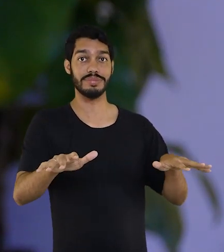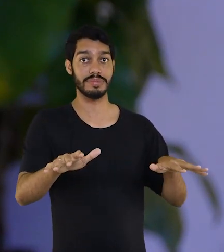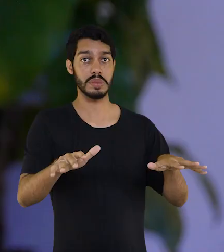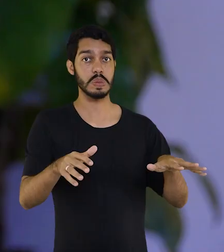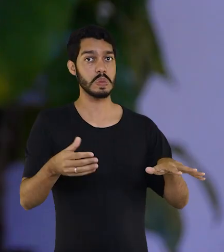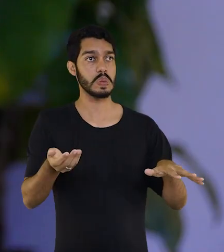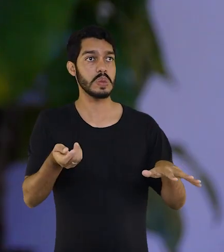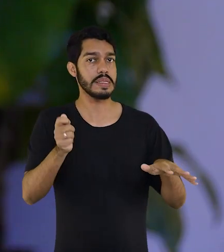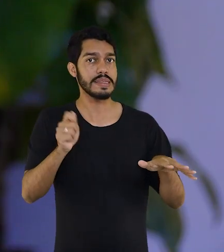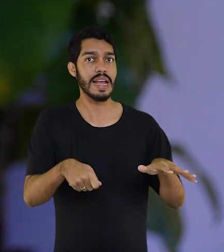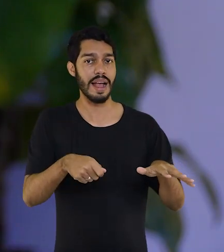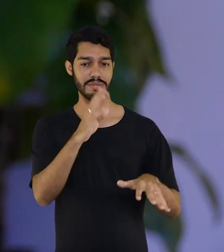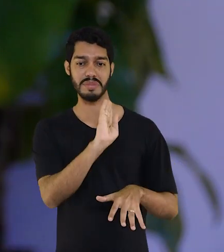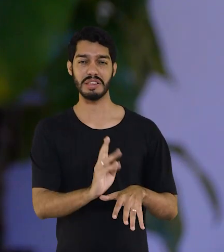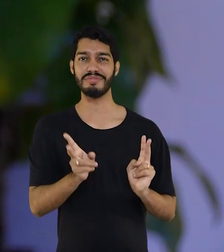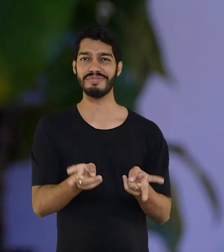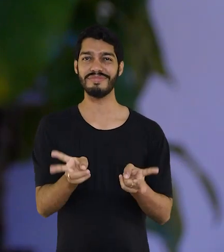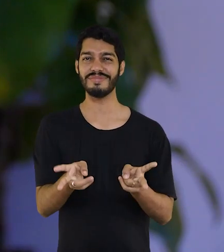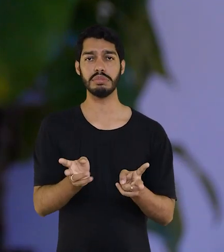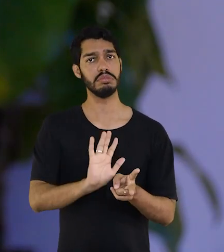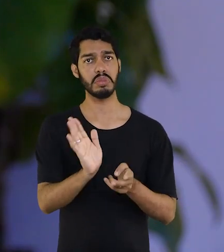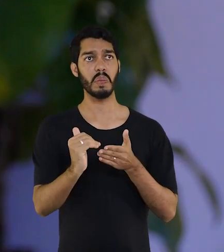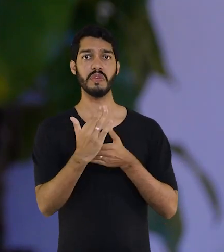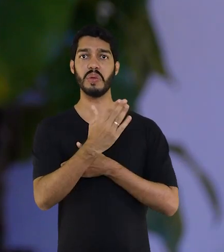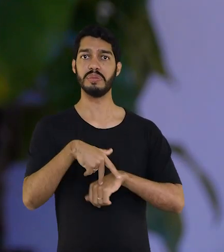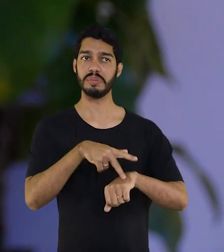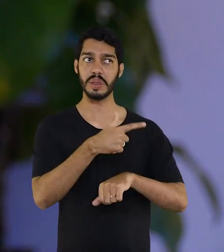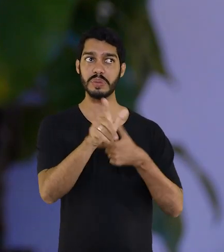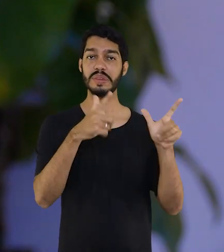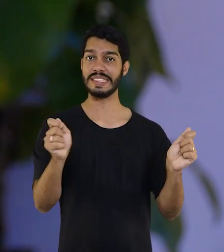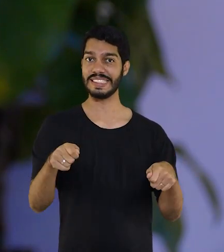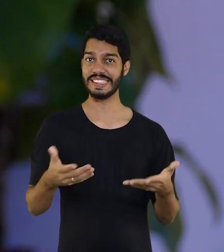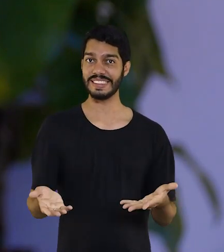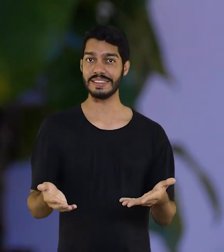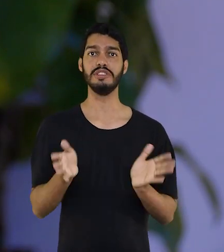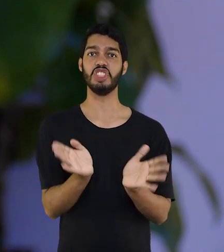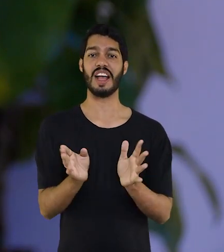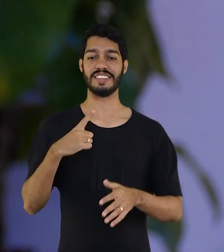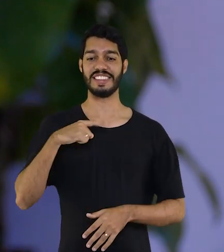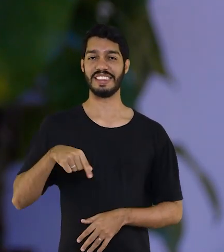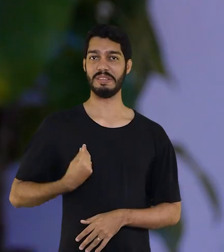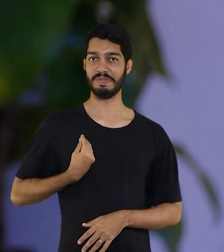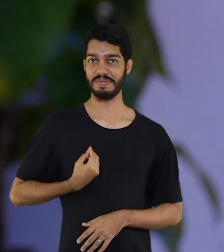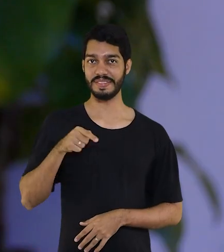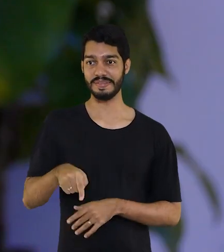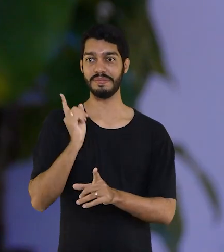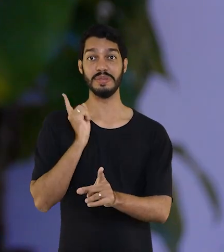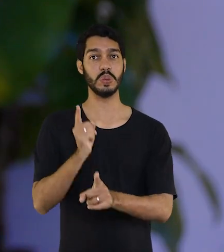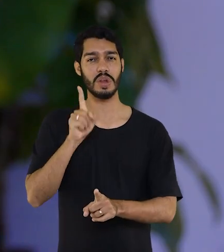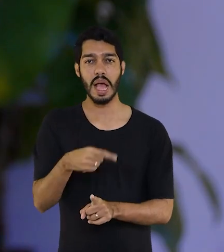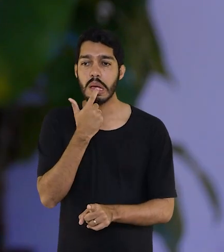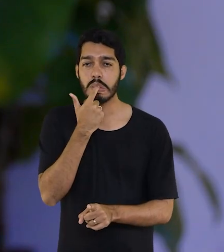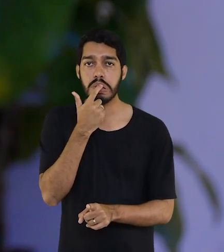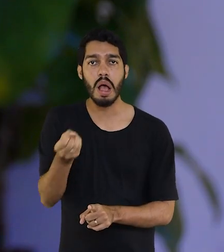enxerga motivo pelo qual não poderia estar saindo do Brasil. A gente já tem um ecossistema no Brasil que